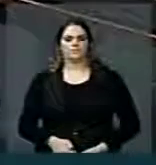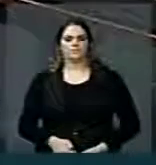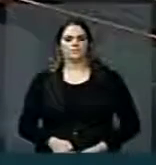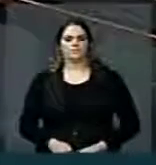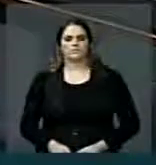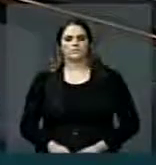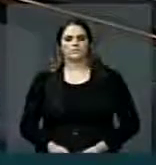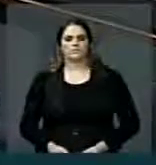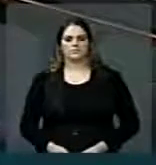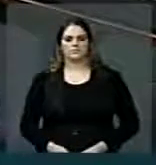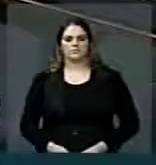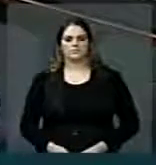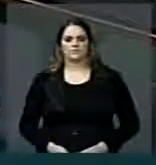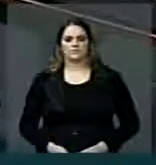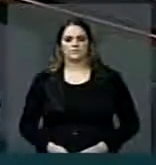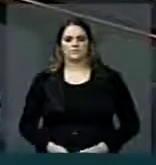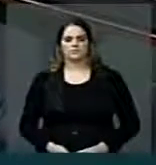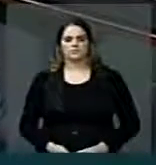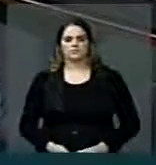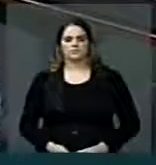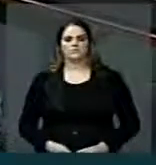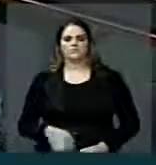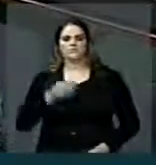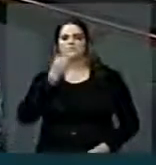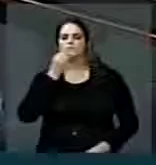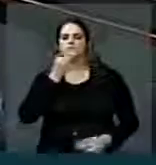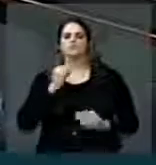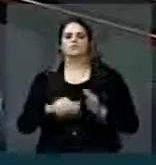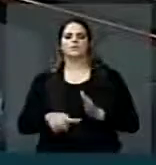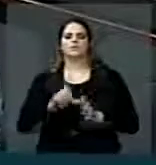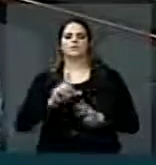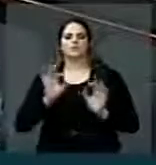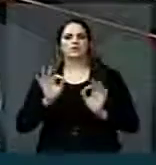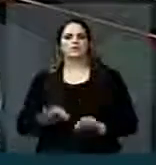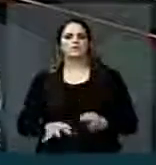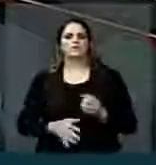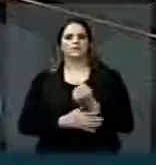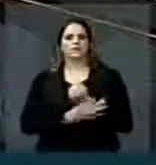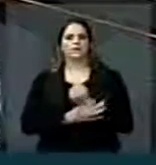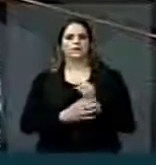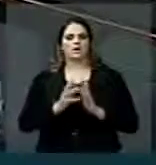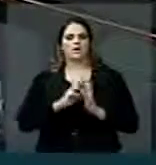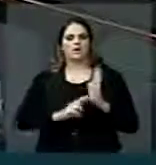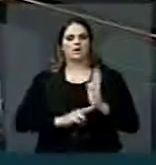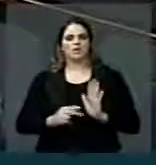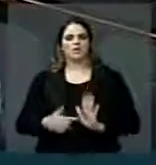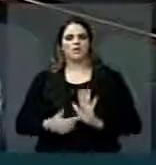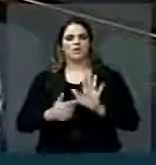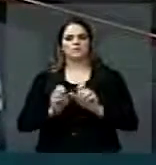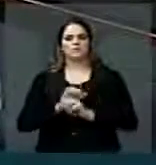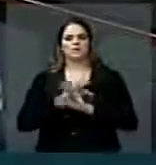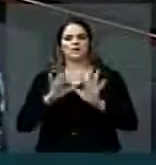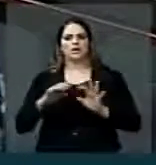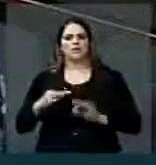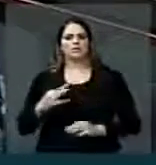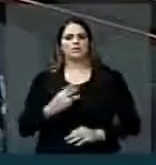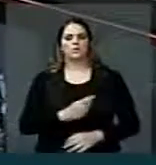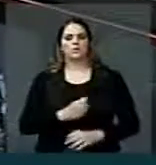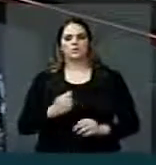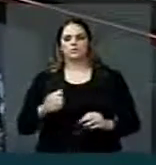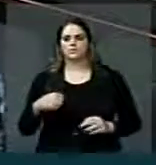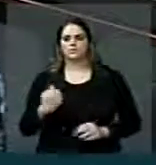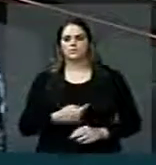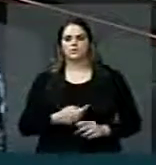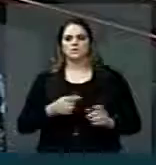antes se ter a certeza, a segurança de que o relatório expressaria toda essa riqueza